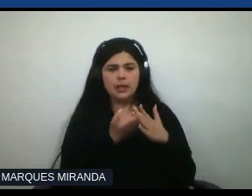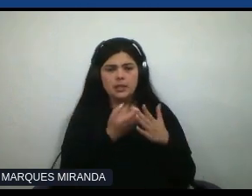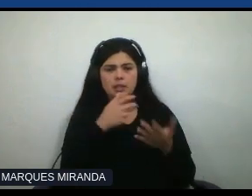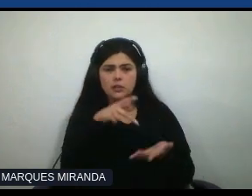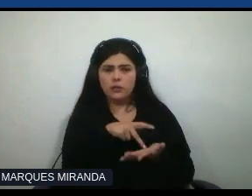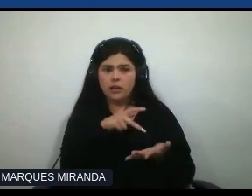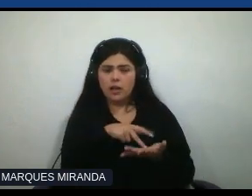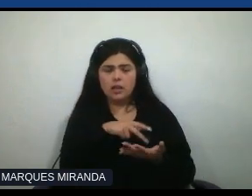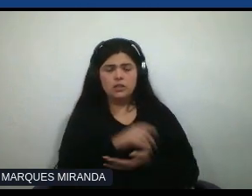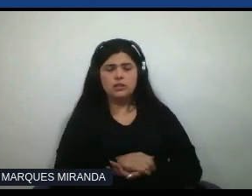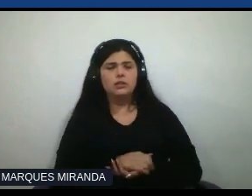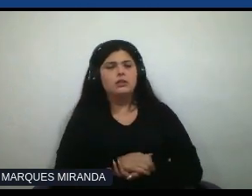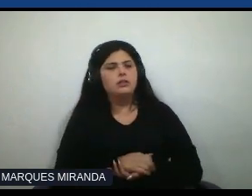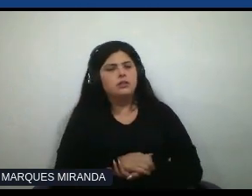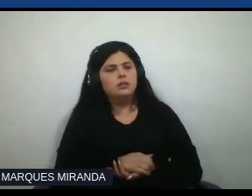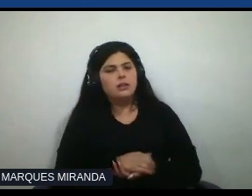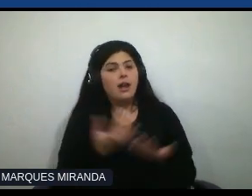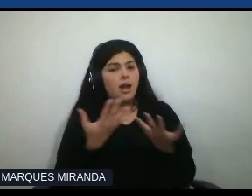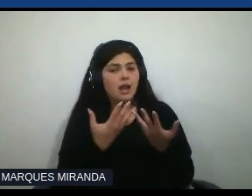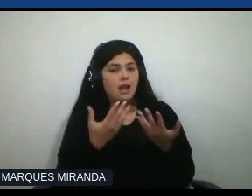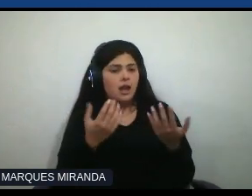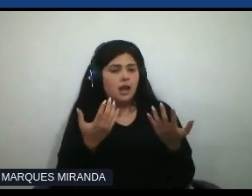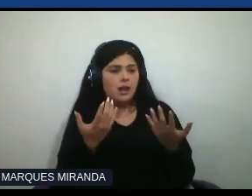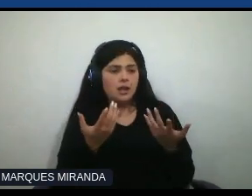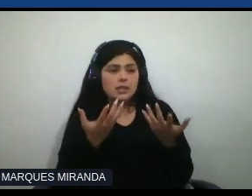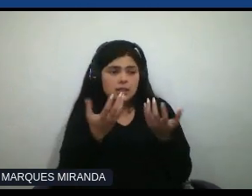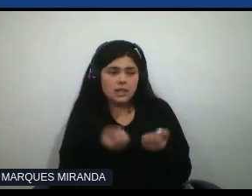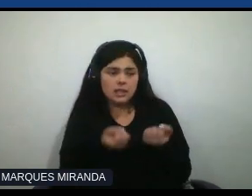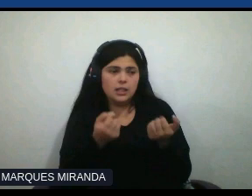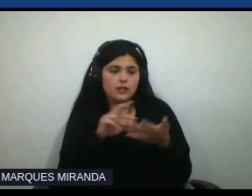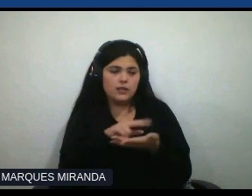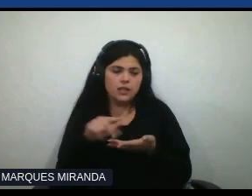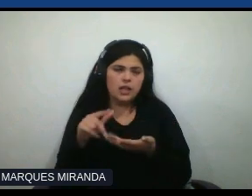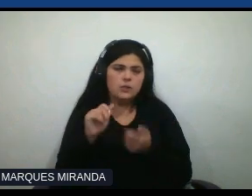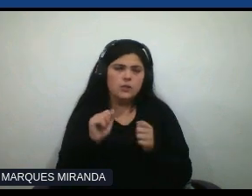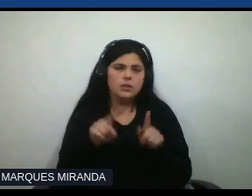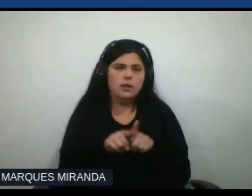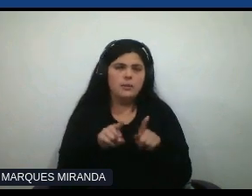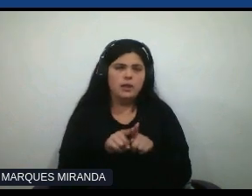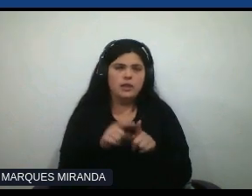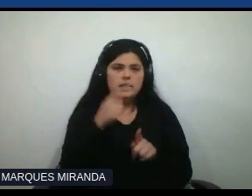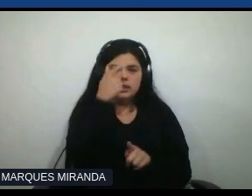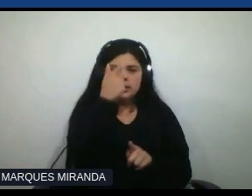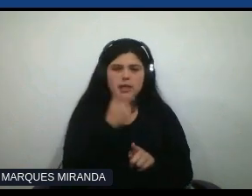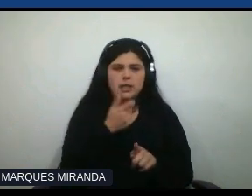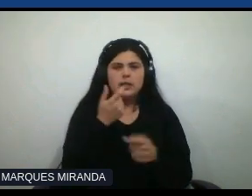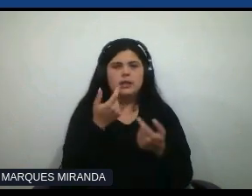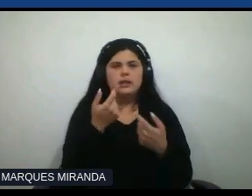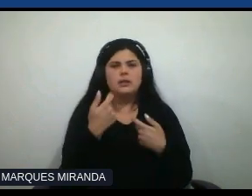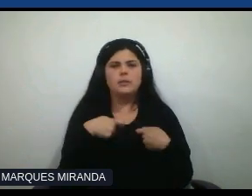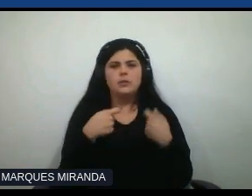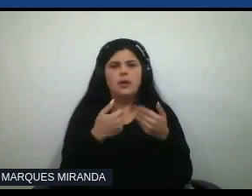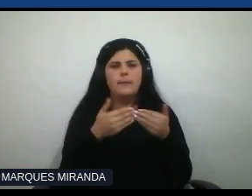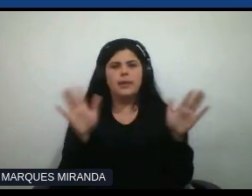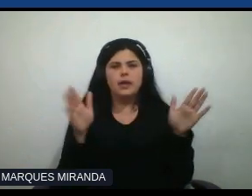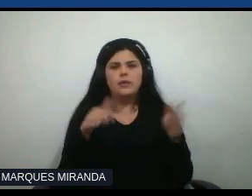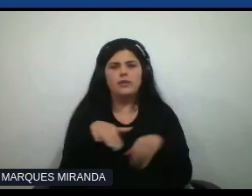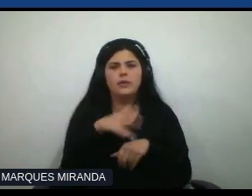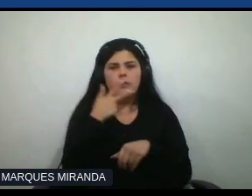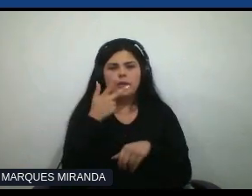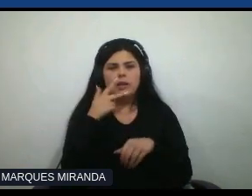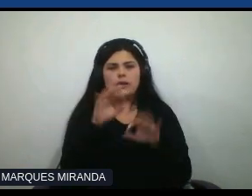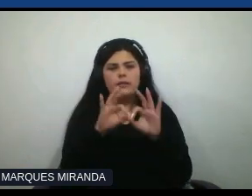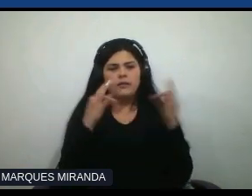fato adequada à diversidade, se eu posso ser quem eu sou realmente, se eu posso ser aberto e falar da minha